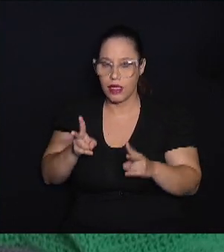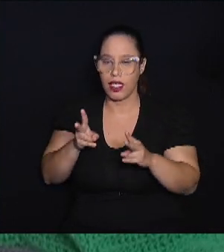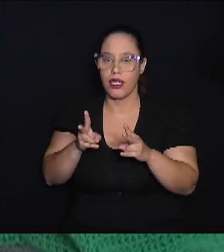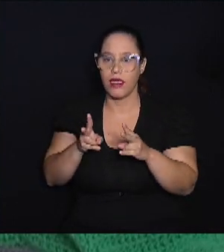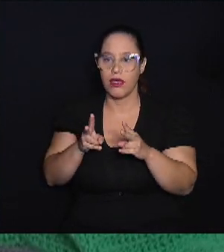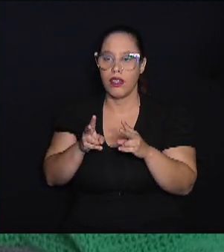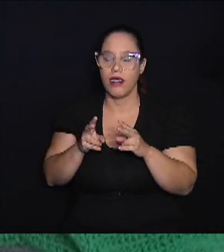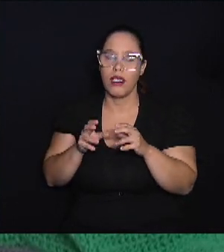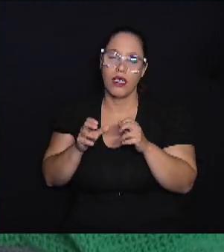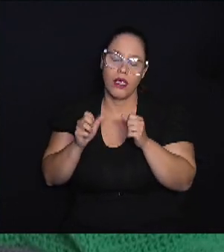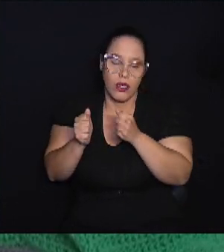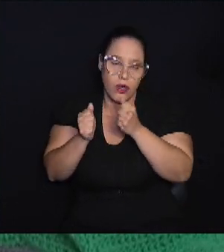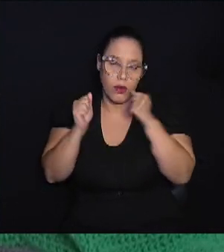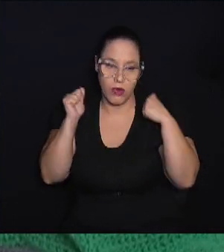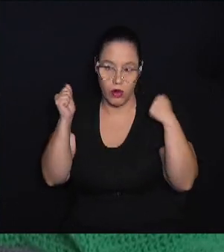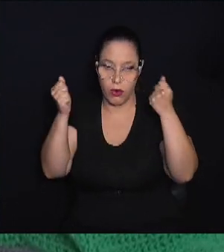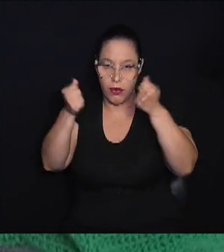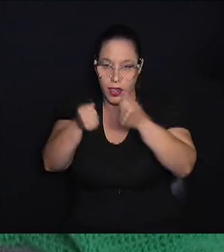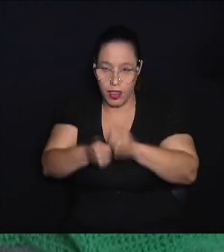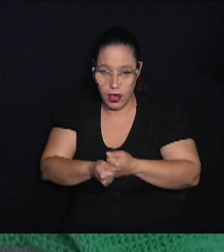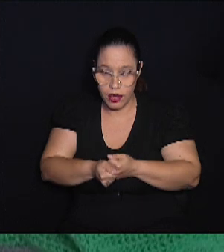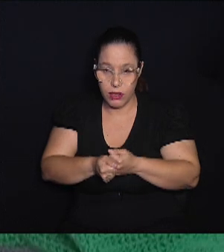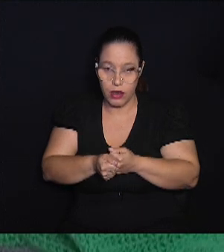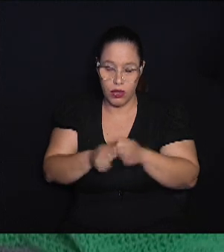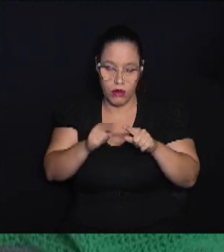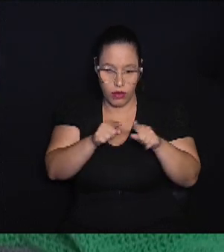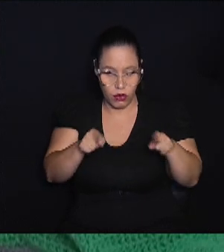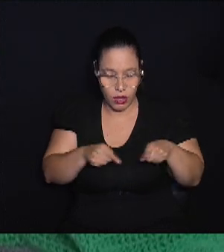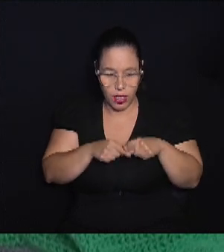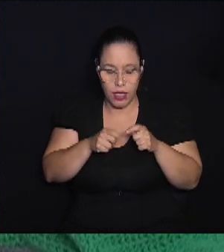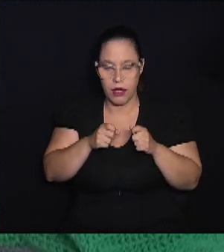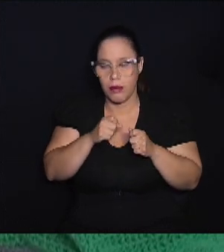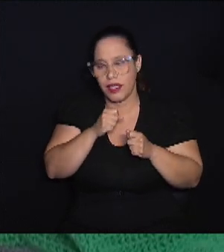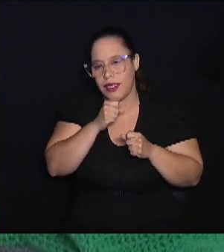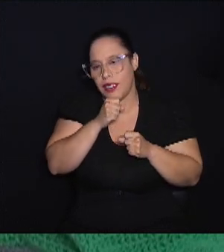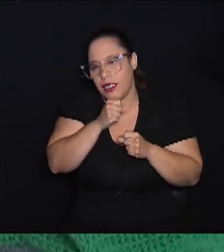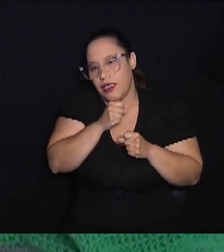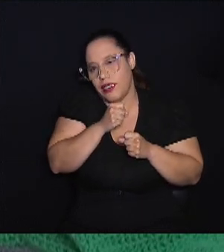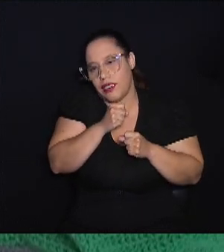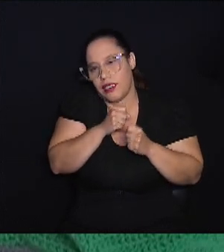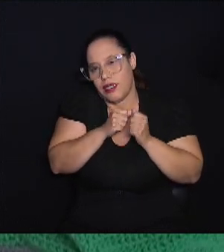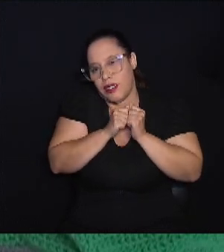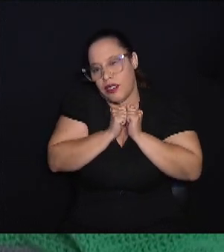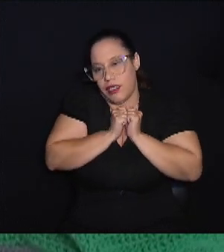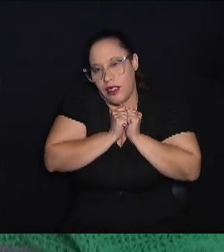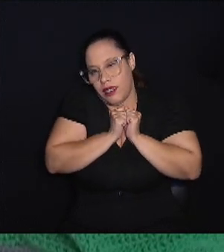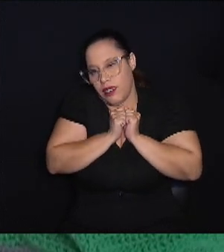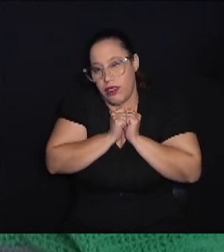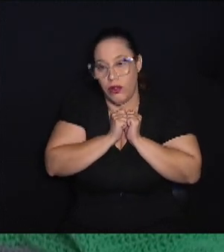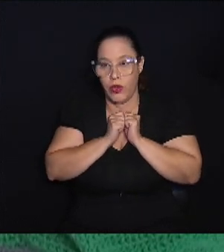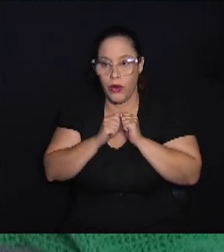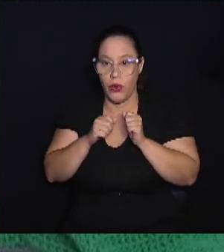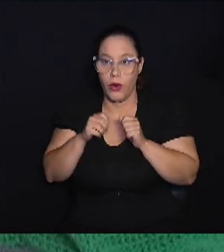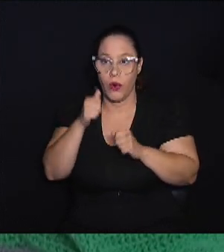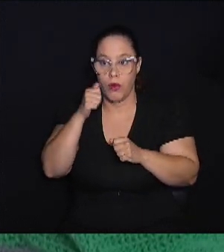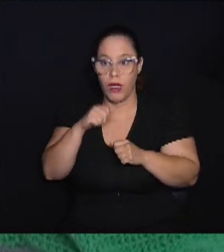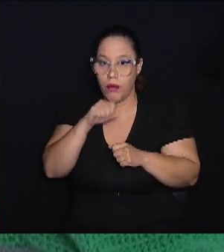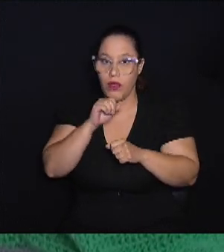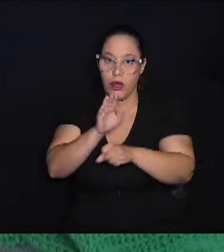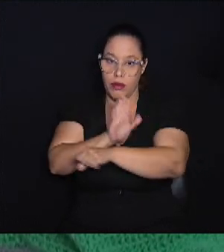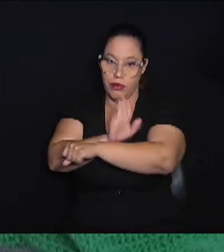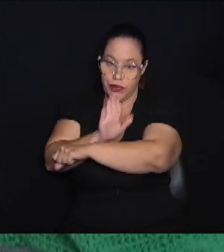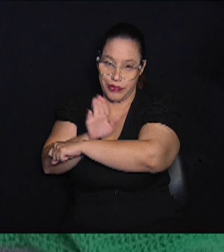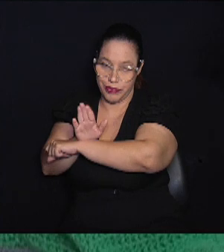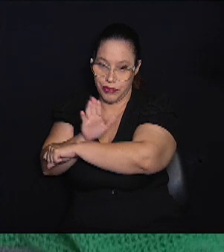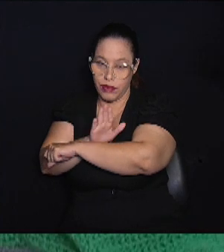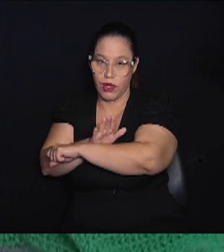uma cobertinha, com um lugar mais quentinho para a mãe. Então, é sempre bom a gente fazer essa parte de ajudar eles com essa